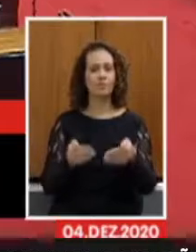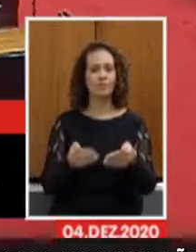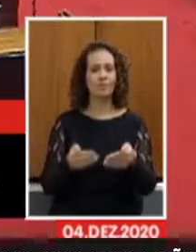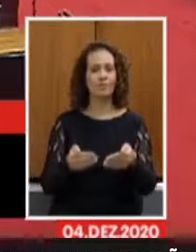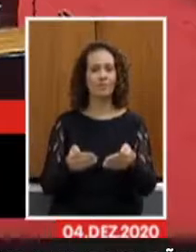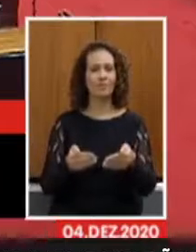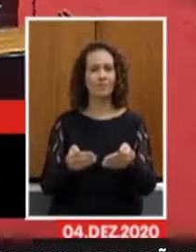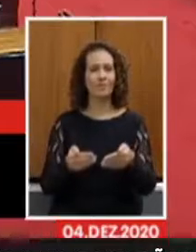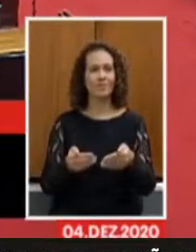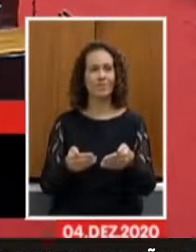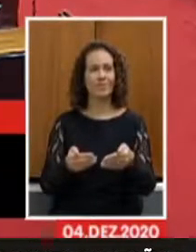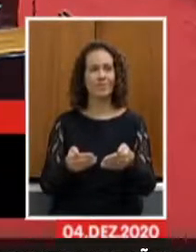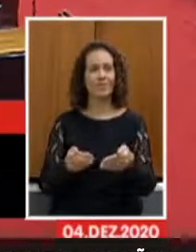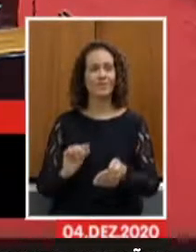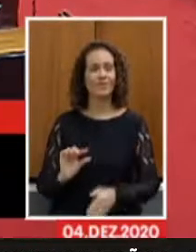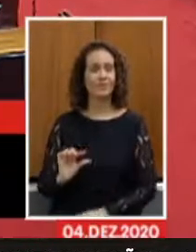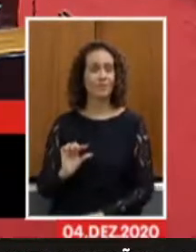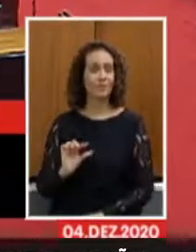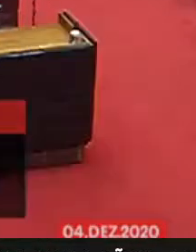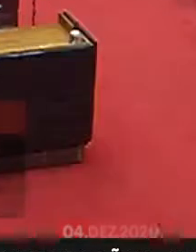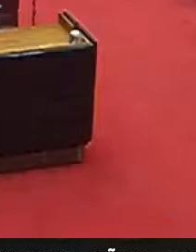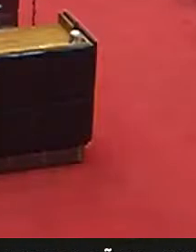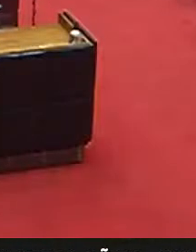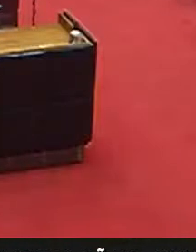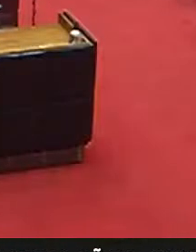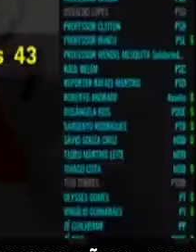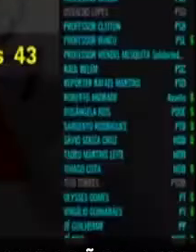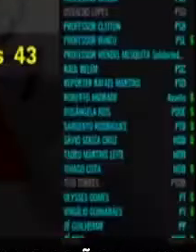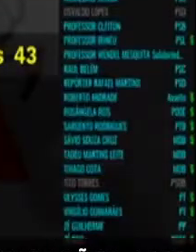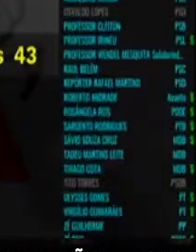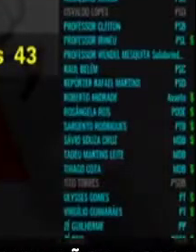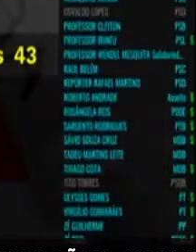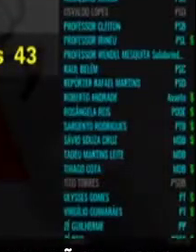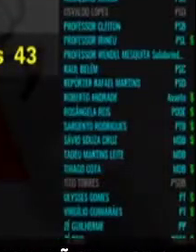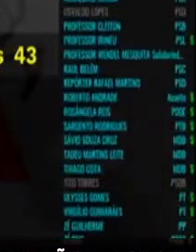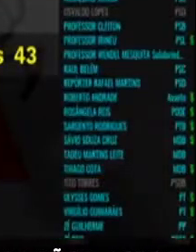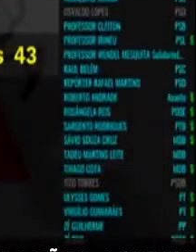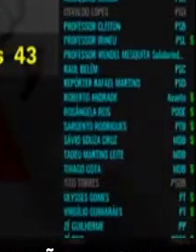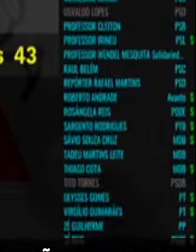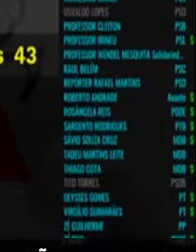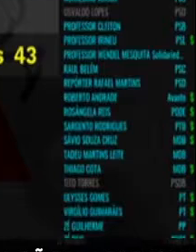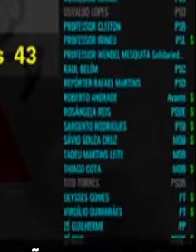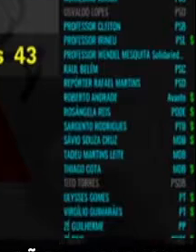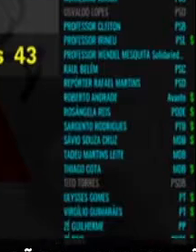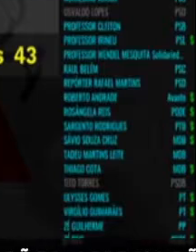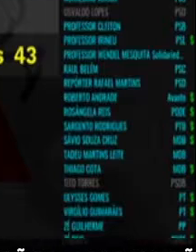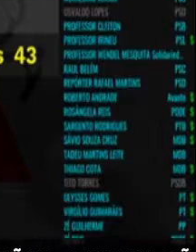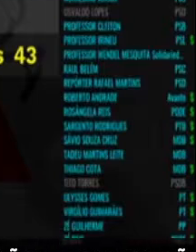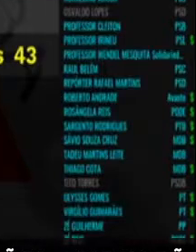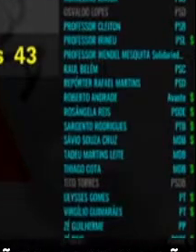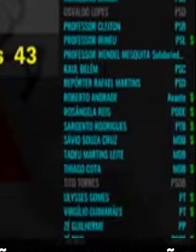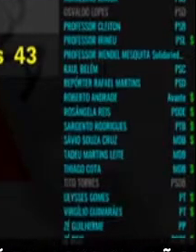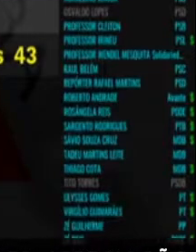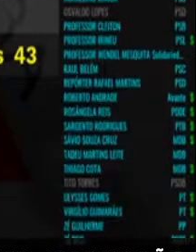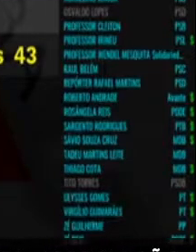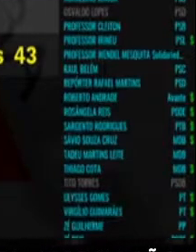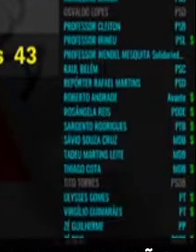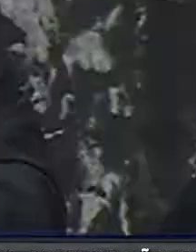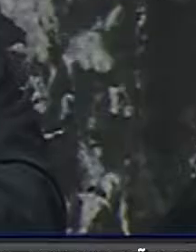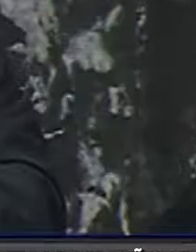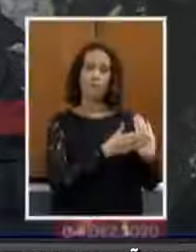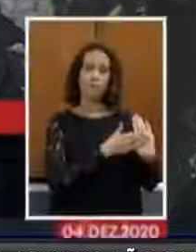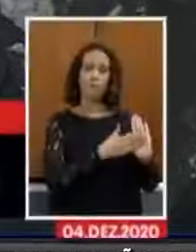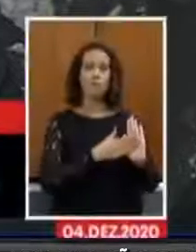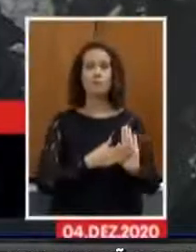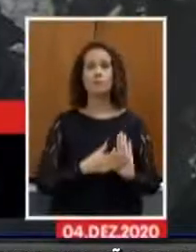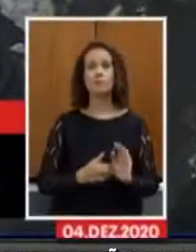Votaram sim, 43 senhoras e senhores deputados, não houve voto não nem branco, portanto está aprovado o parecer de redação final. Parecer de redação final do projeto